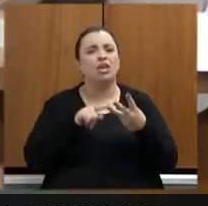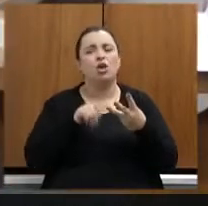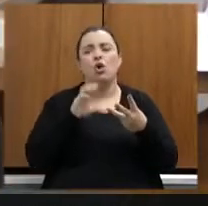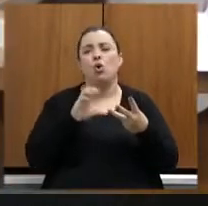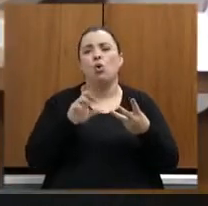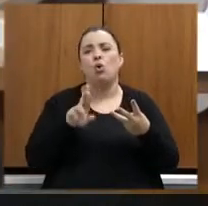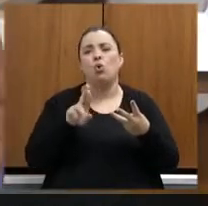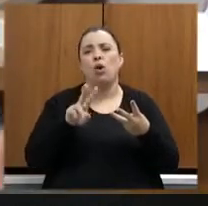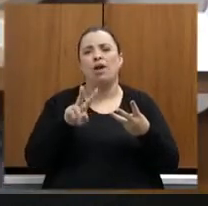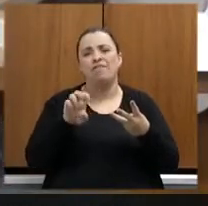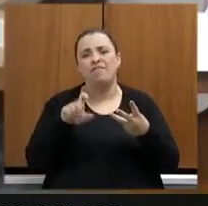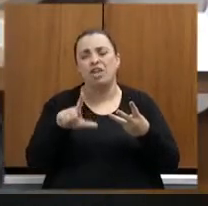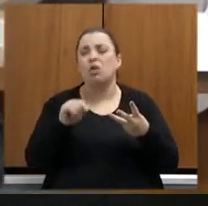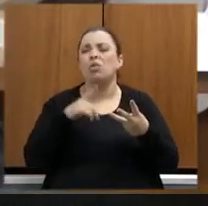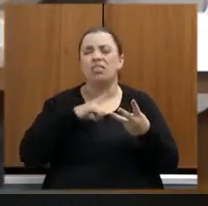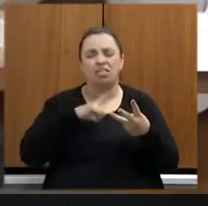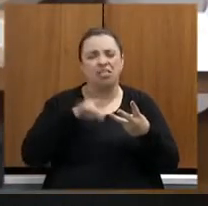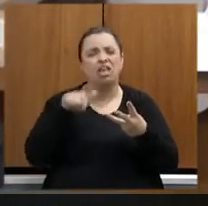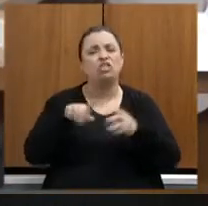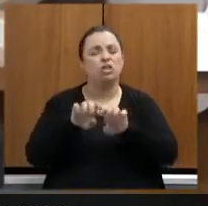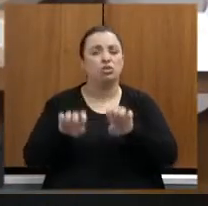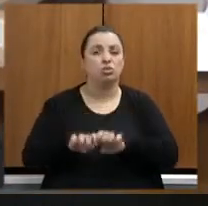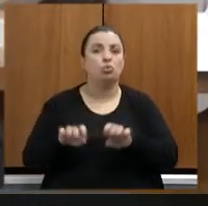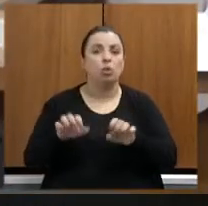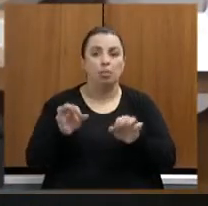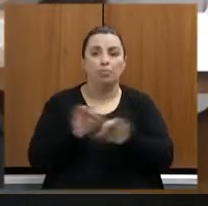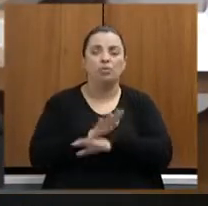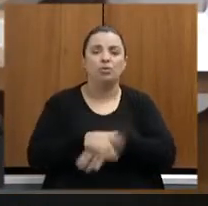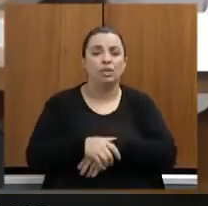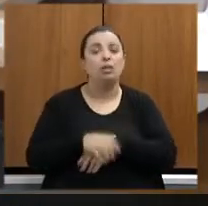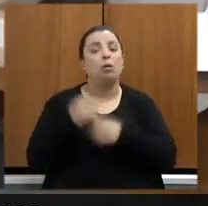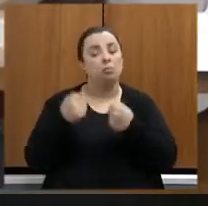então nós temos que ampliar isso é